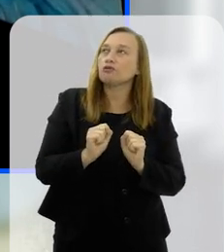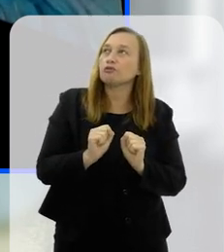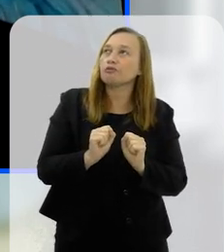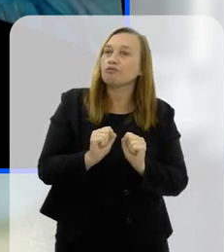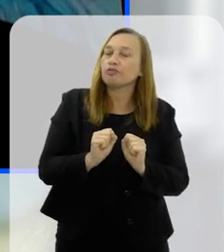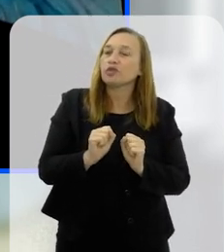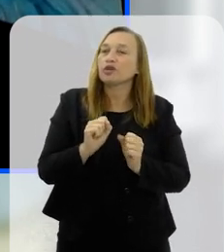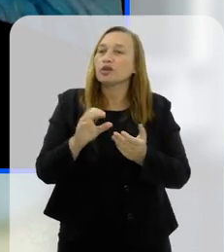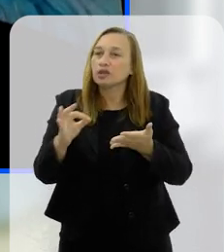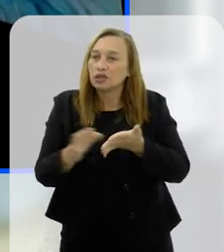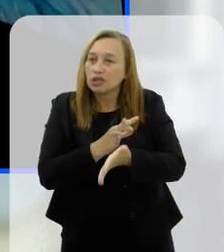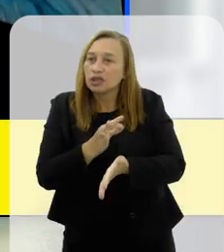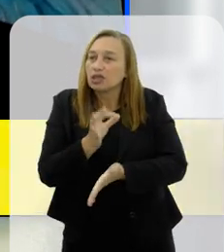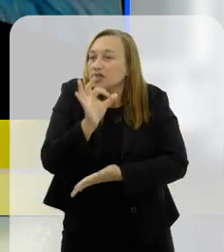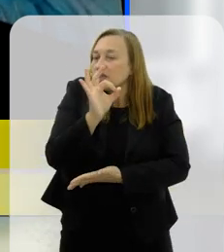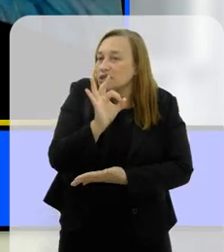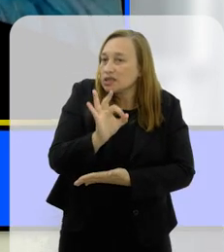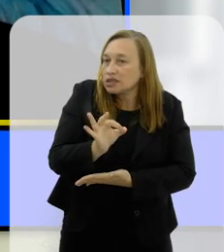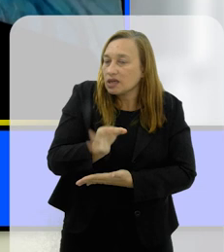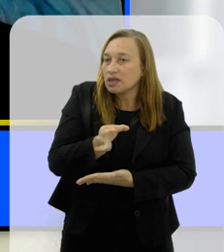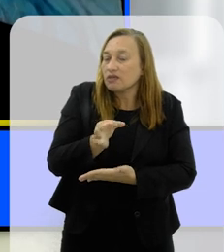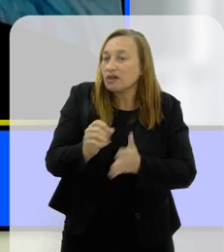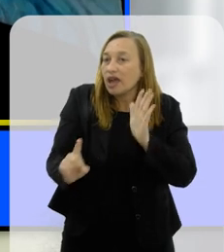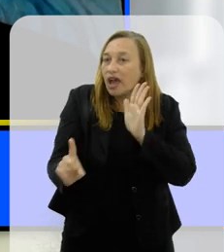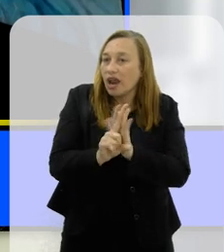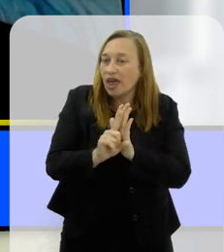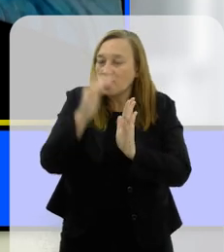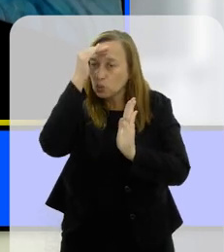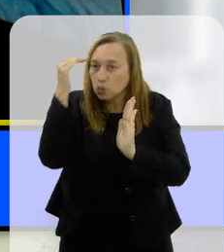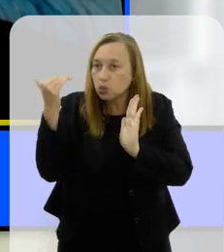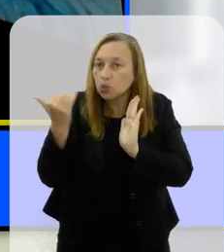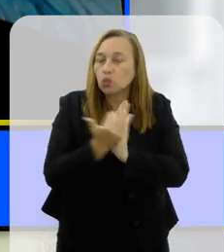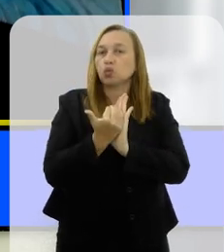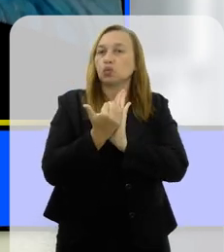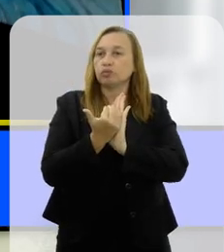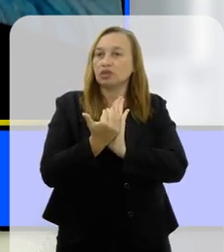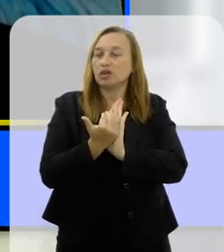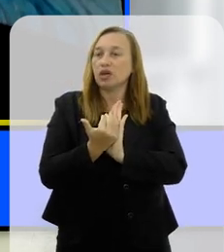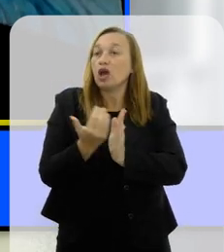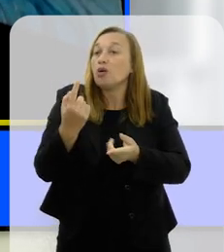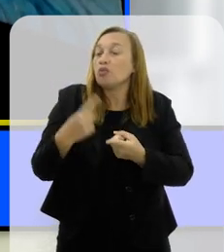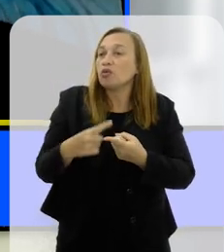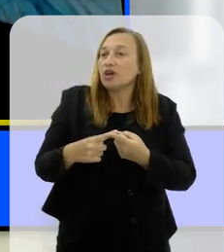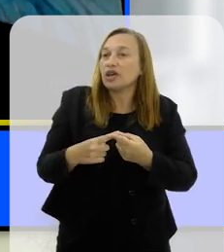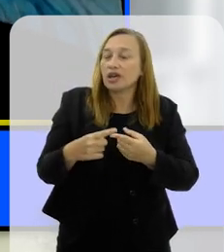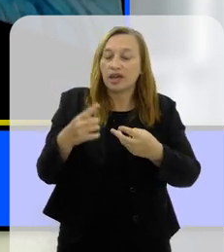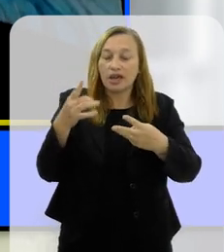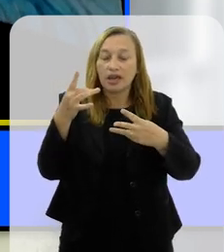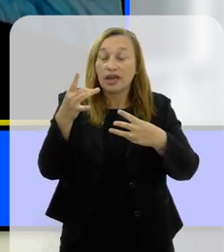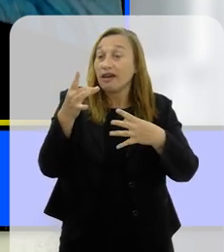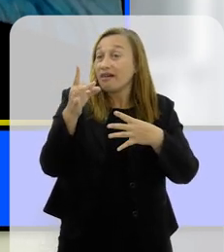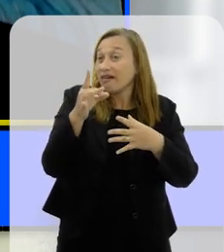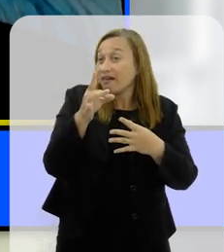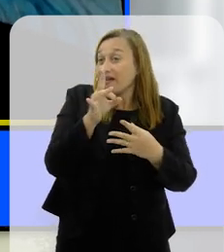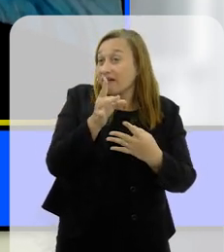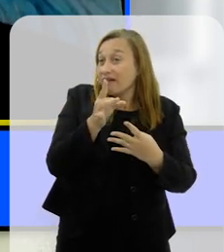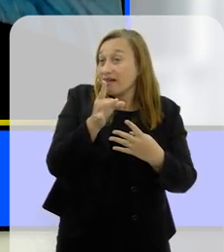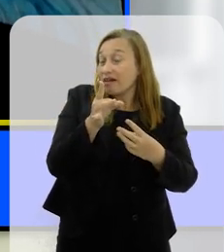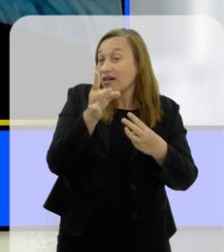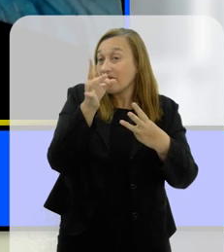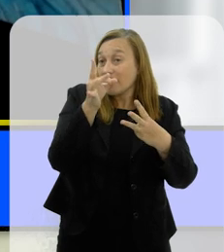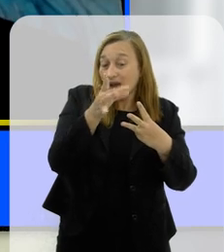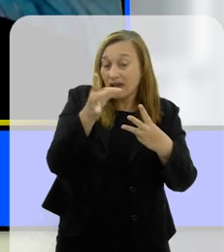ele de fato faça com que essas leis se cumpram né porque cada casa tem